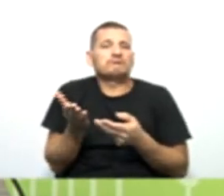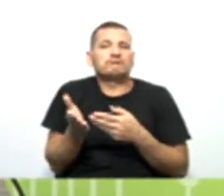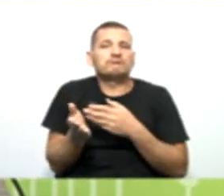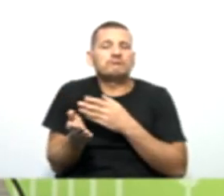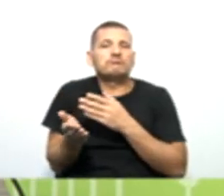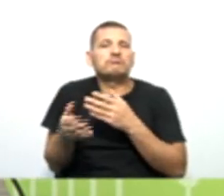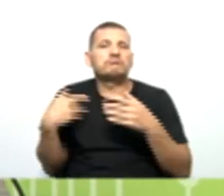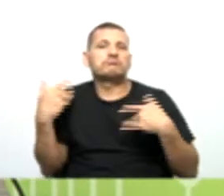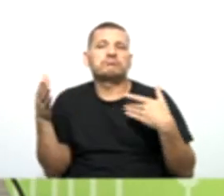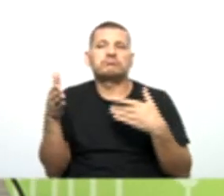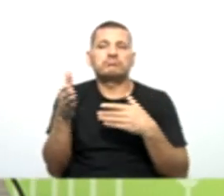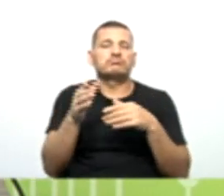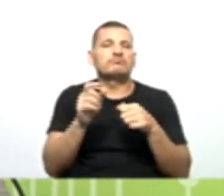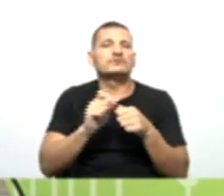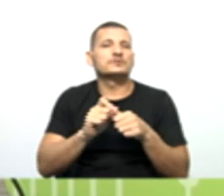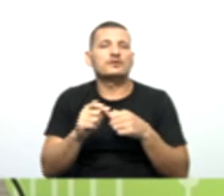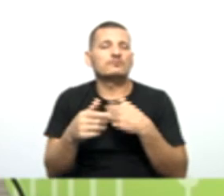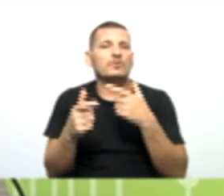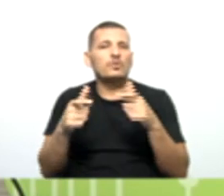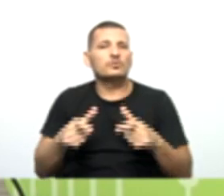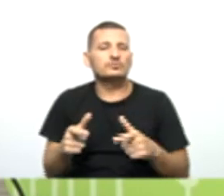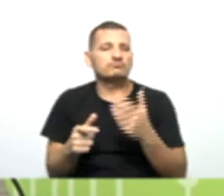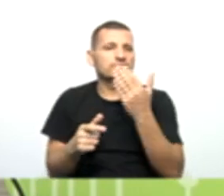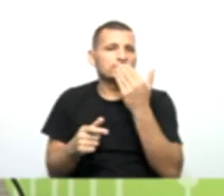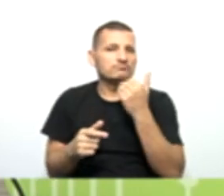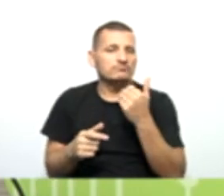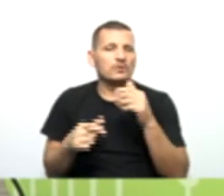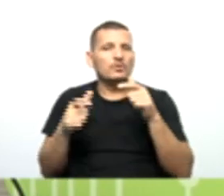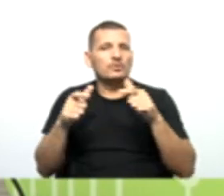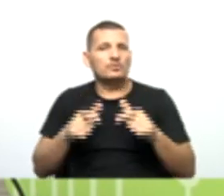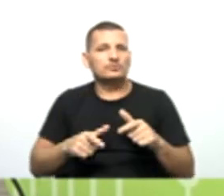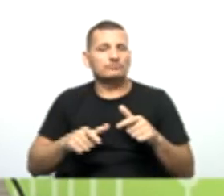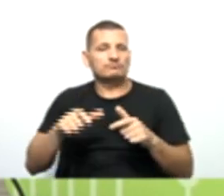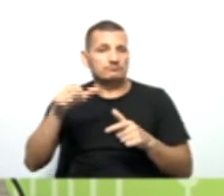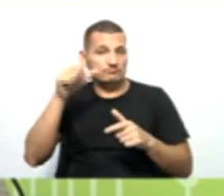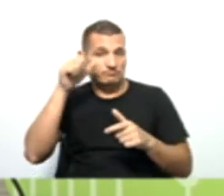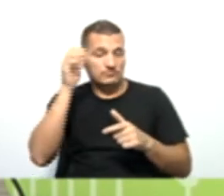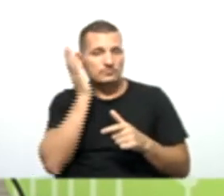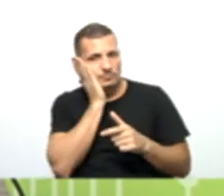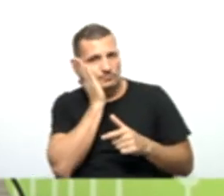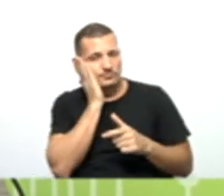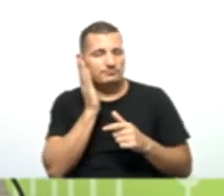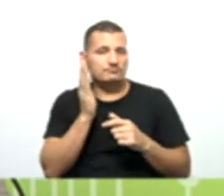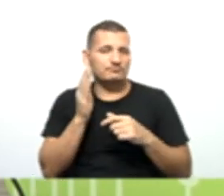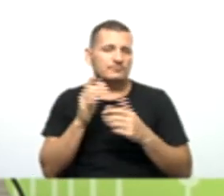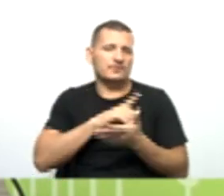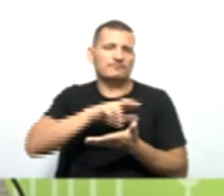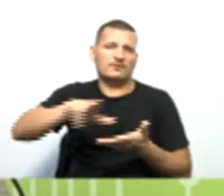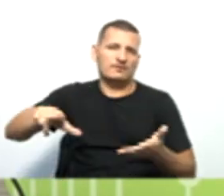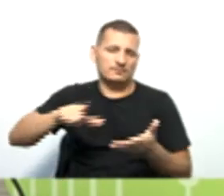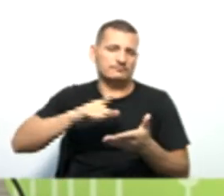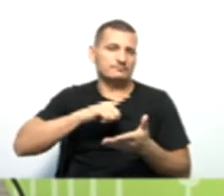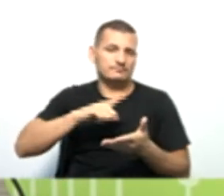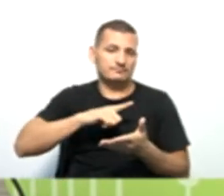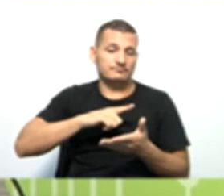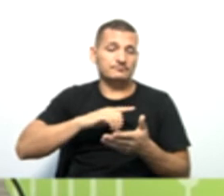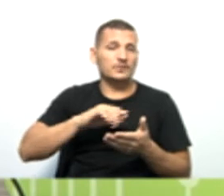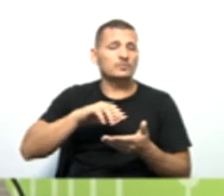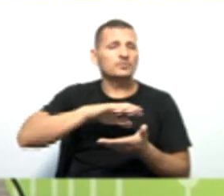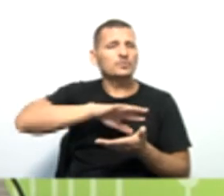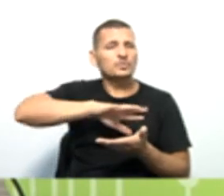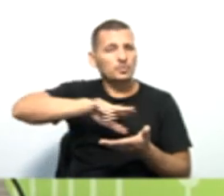estiver em deslocamento, onde que a gente vai almoçar, onde que a gente vai dormir. Então, a gente tem várias atividades, certo? Todas essas